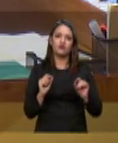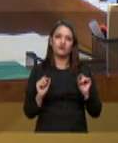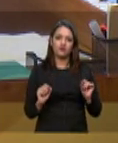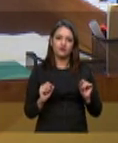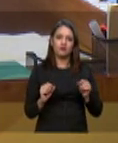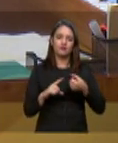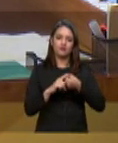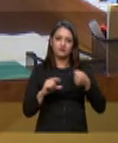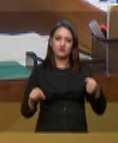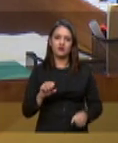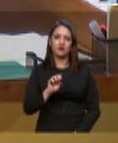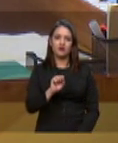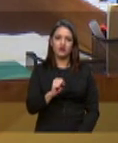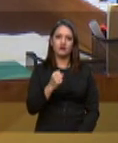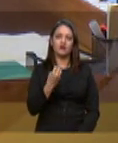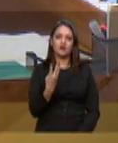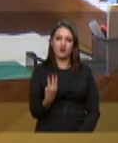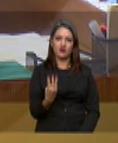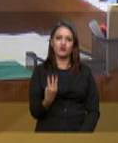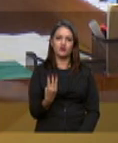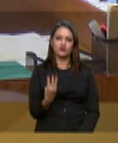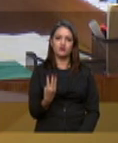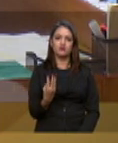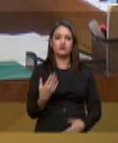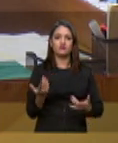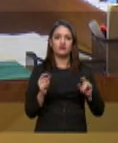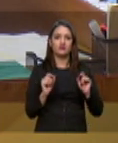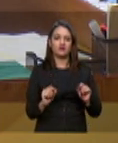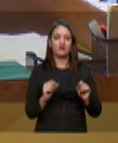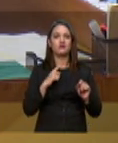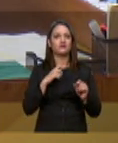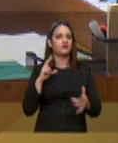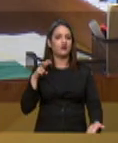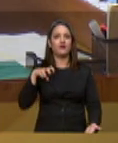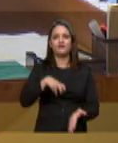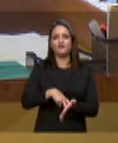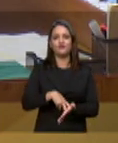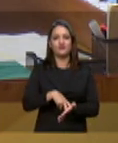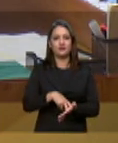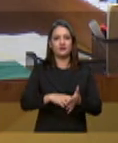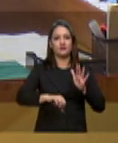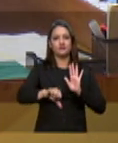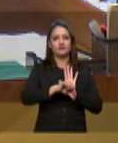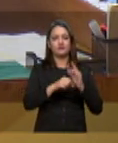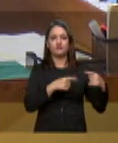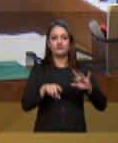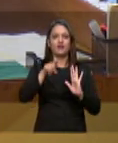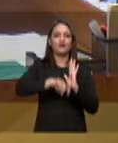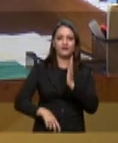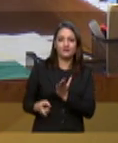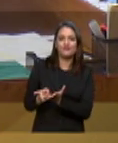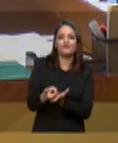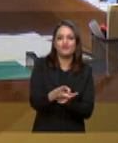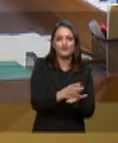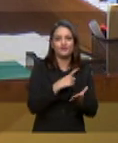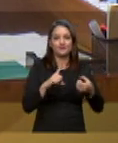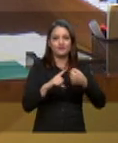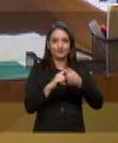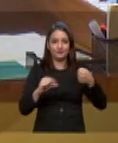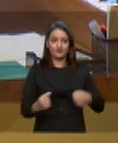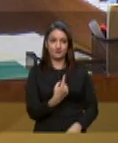penais nos crimes contra a Previdência Social. Fiscal para fins penais relativo aos crimes contra a ordem tributária previstos nos artigos 1º